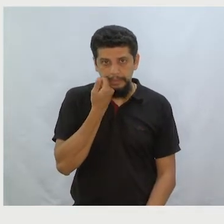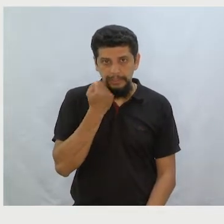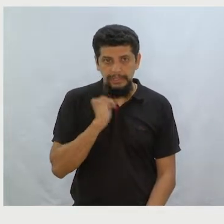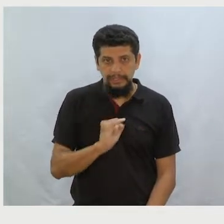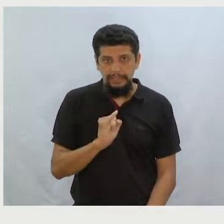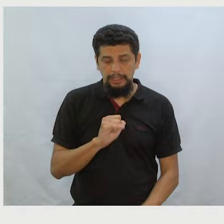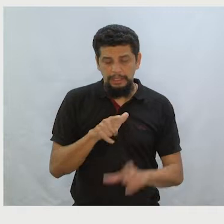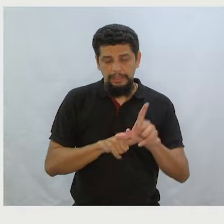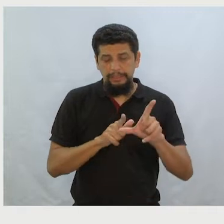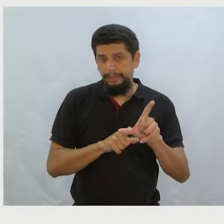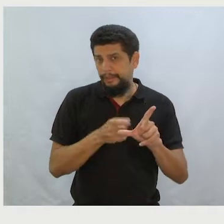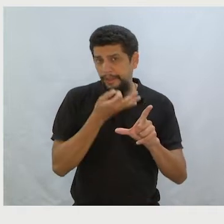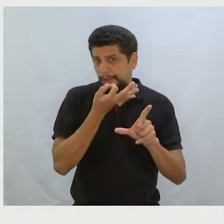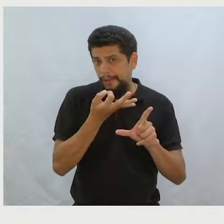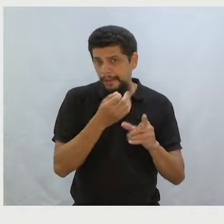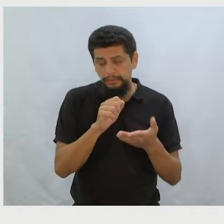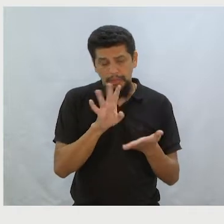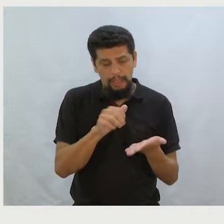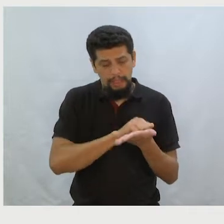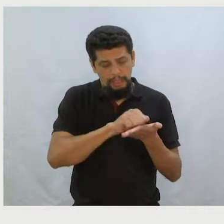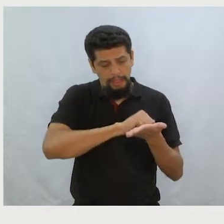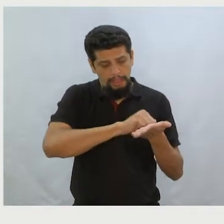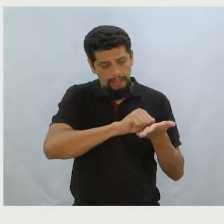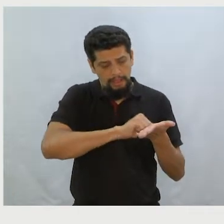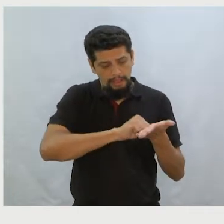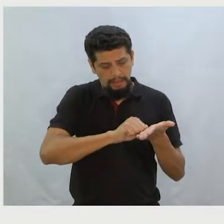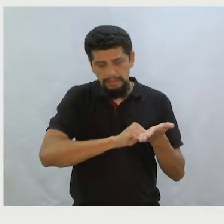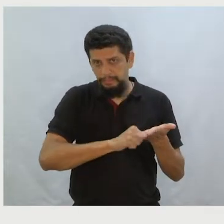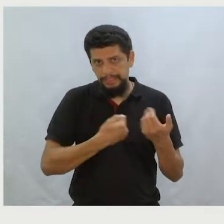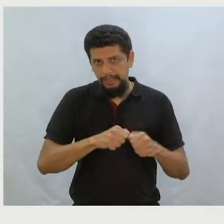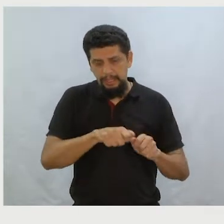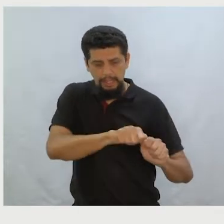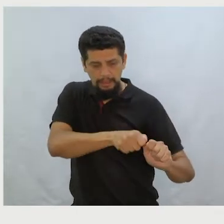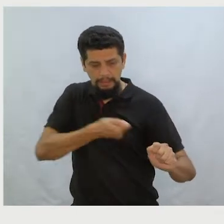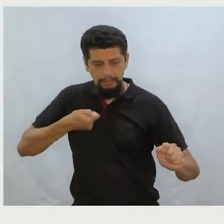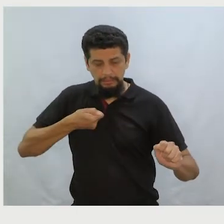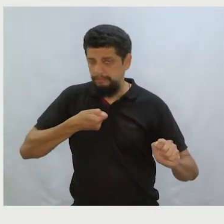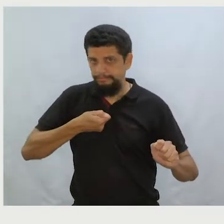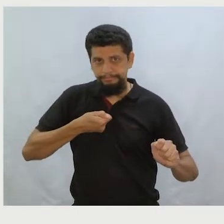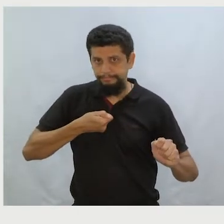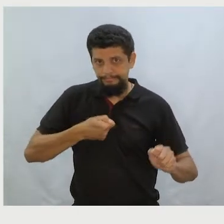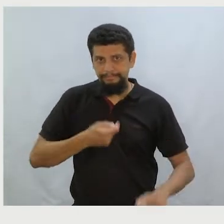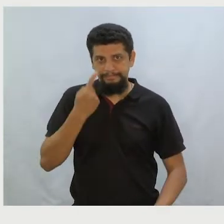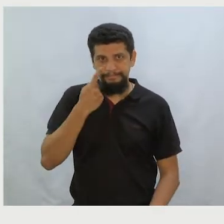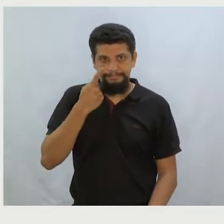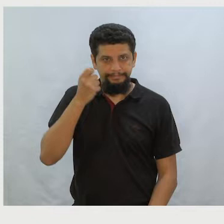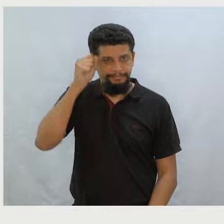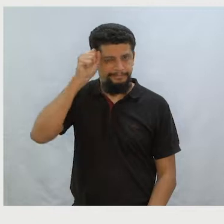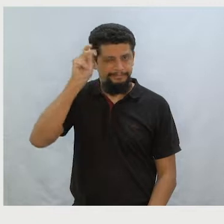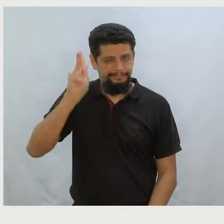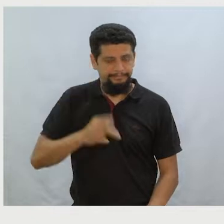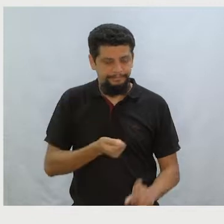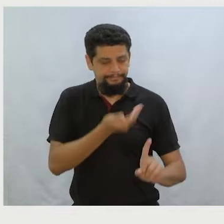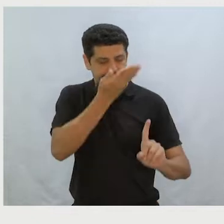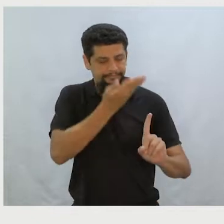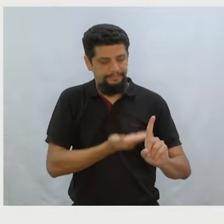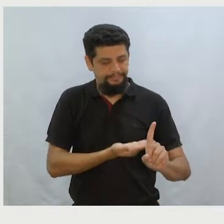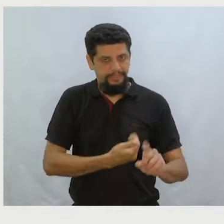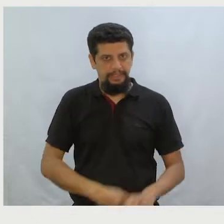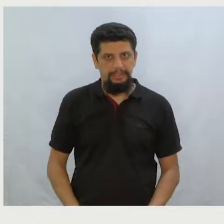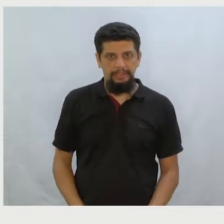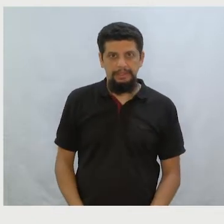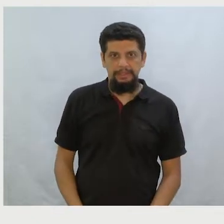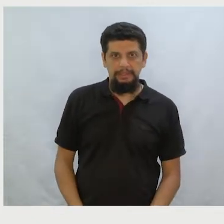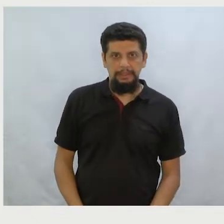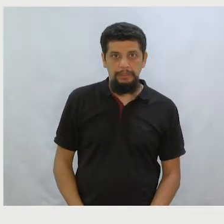se a letra ficasse horrível Era só apagar em vez de ter que arrancar outra folha Olha que esperto coloquei as minhas